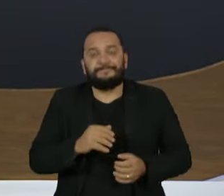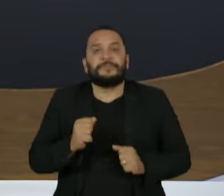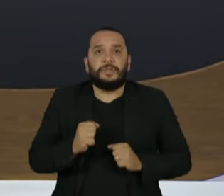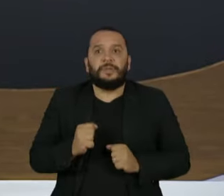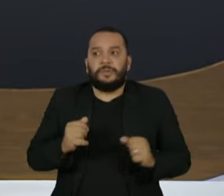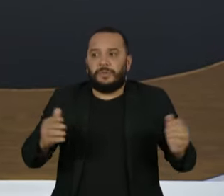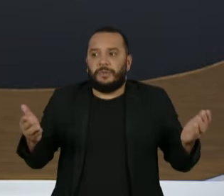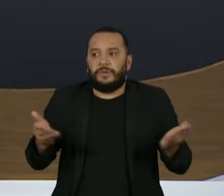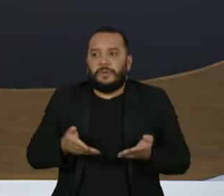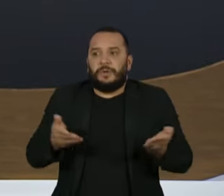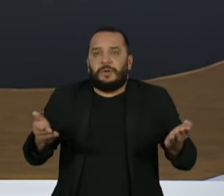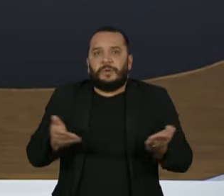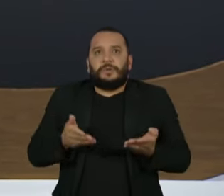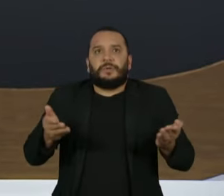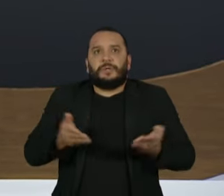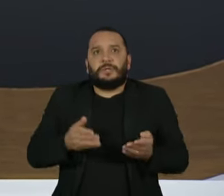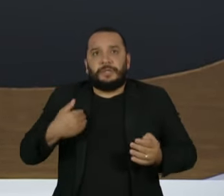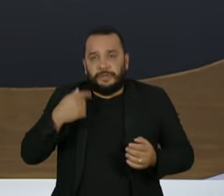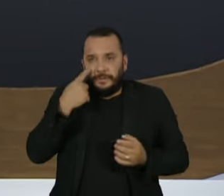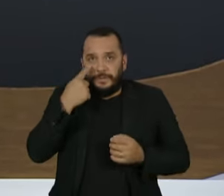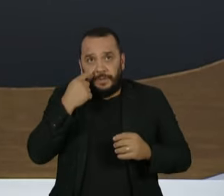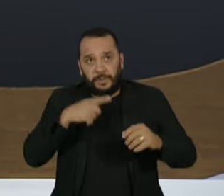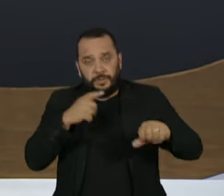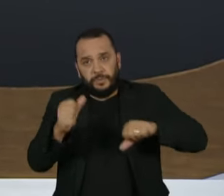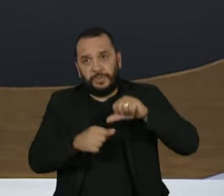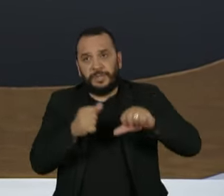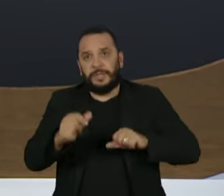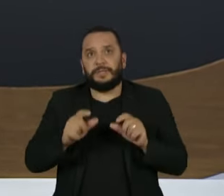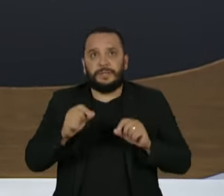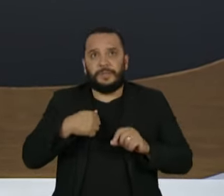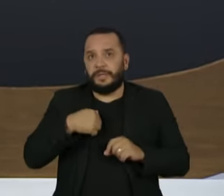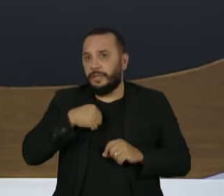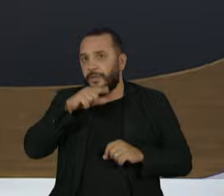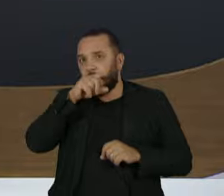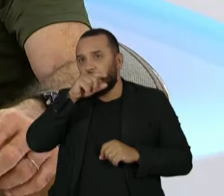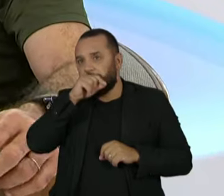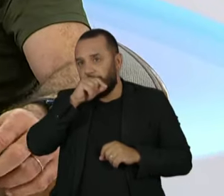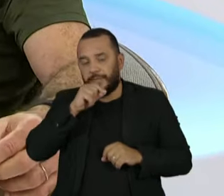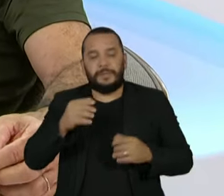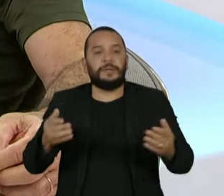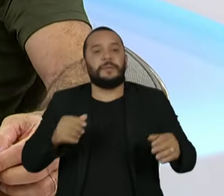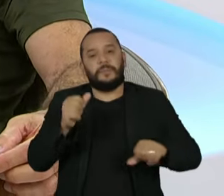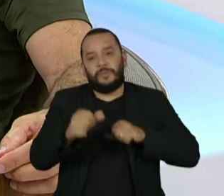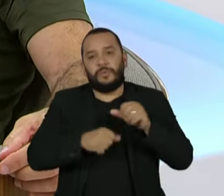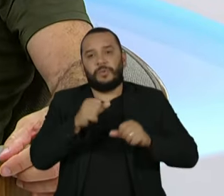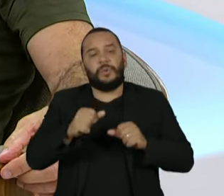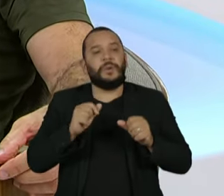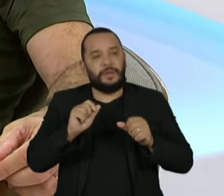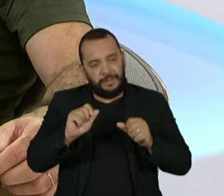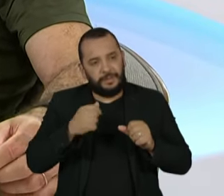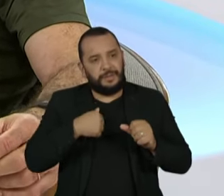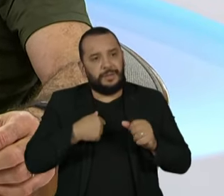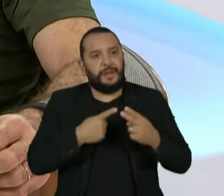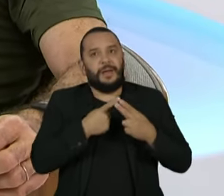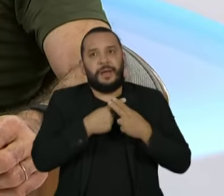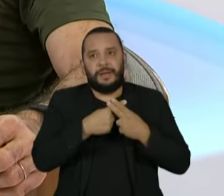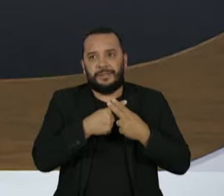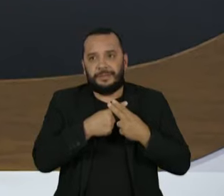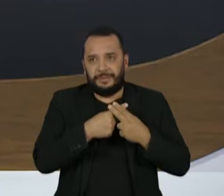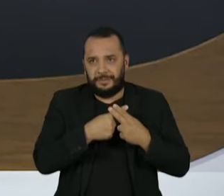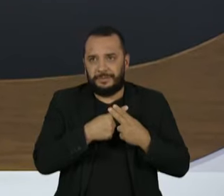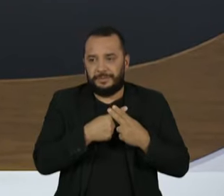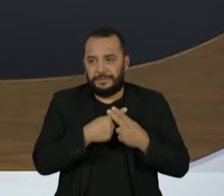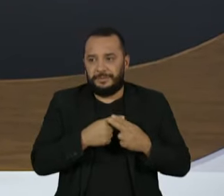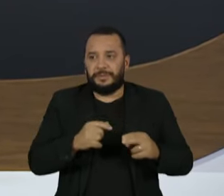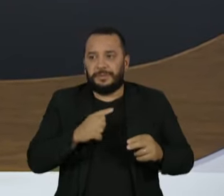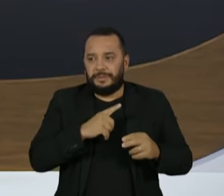imediato hoje a gente viu a mudança do Twitter para x e a gente tem assistido a uma